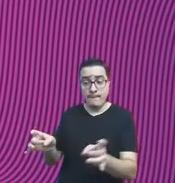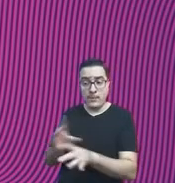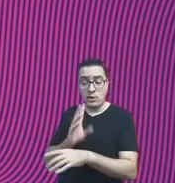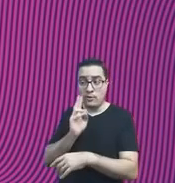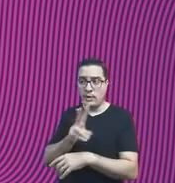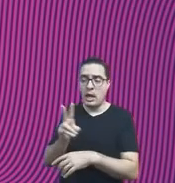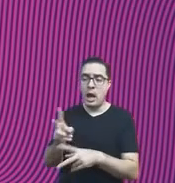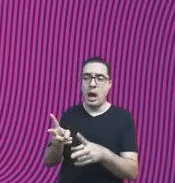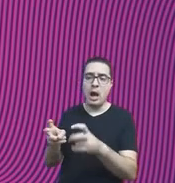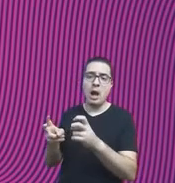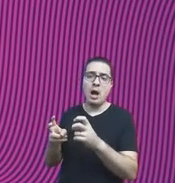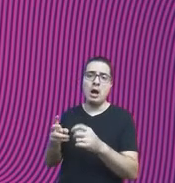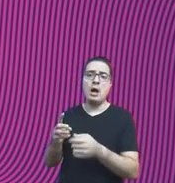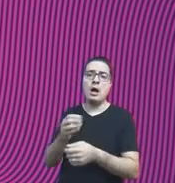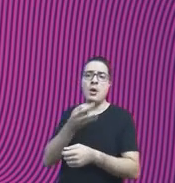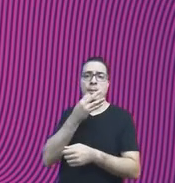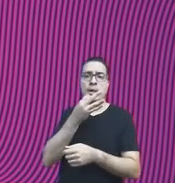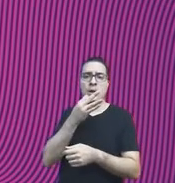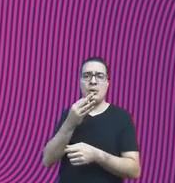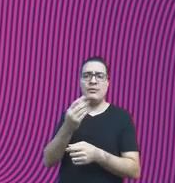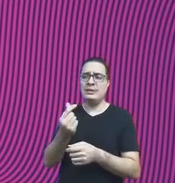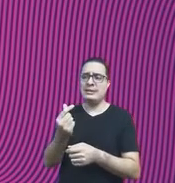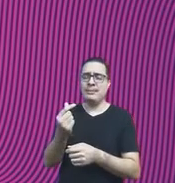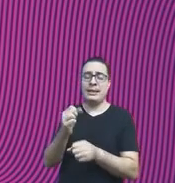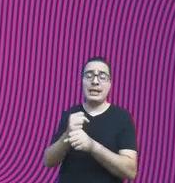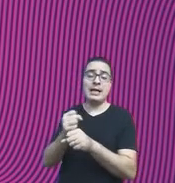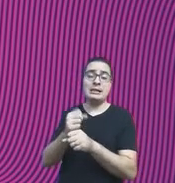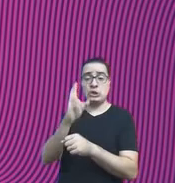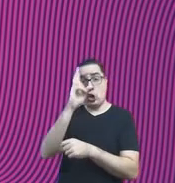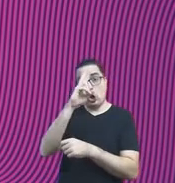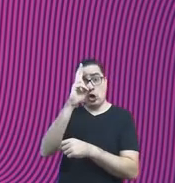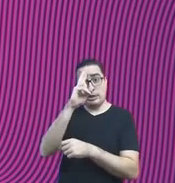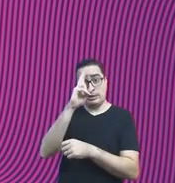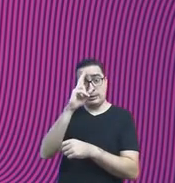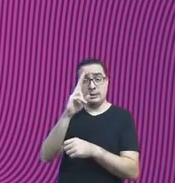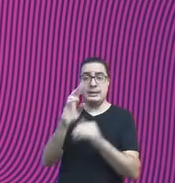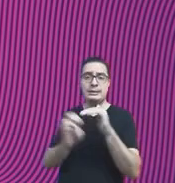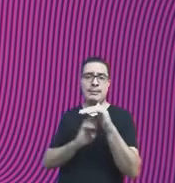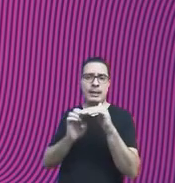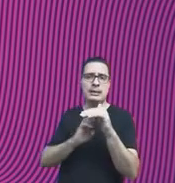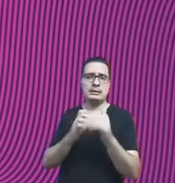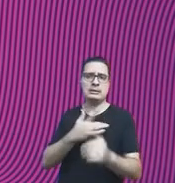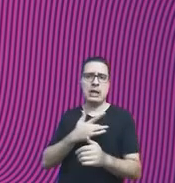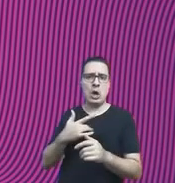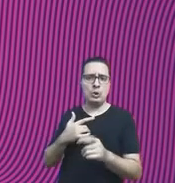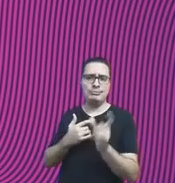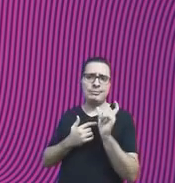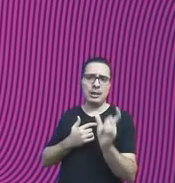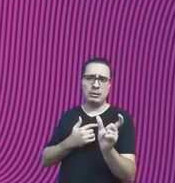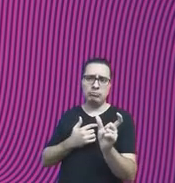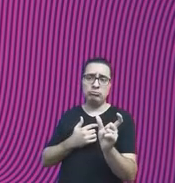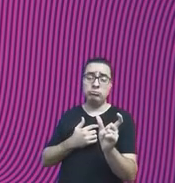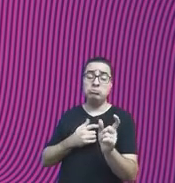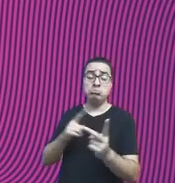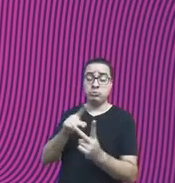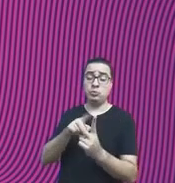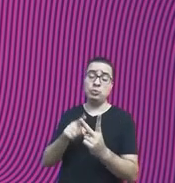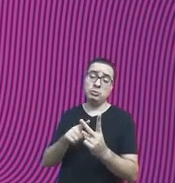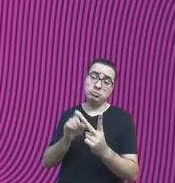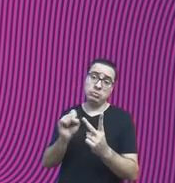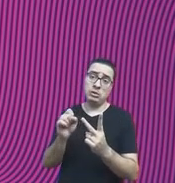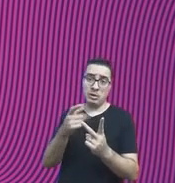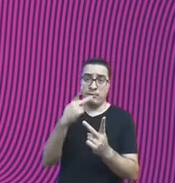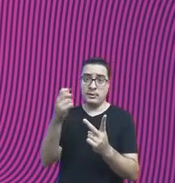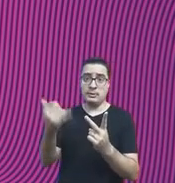ser o pior ano financeiramente da história das operadoras de plano de saúde. E por duas razões, conforme você mencionou,